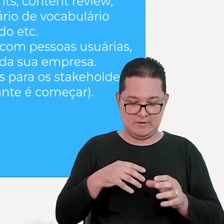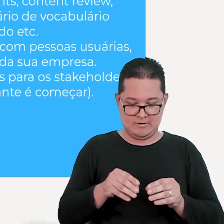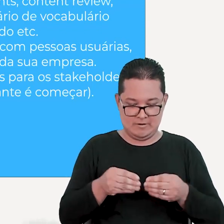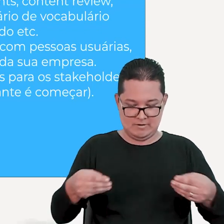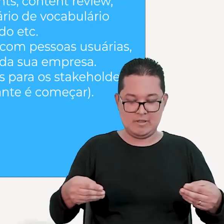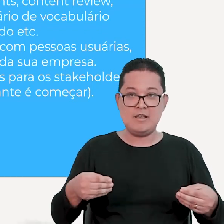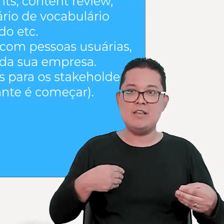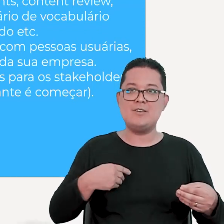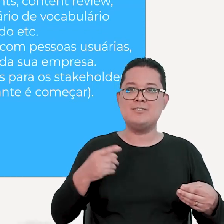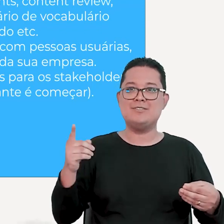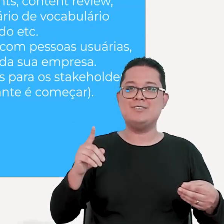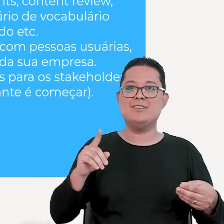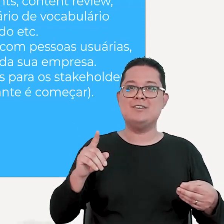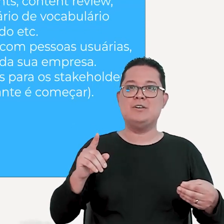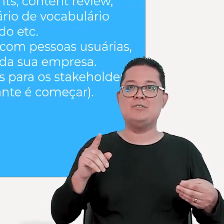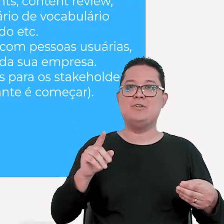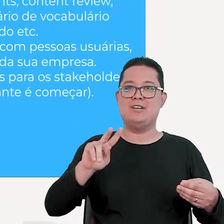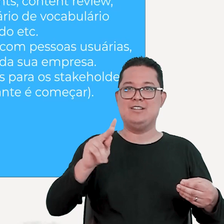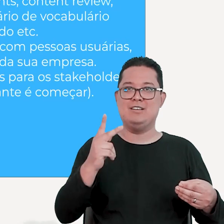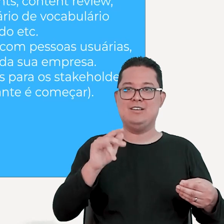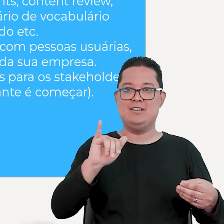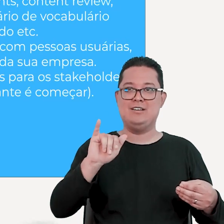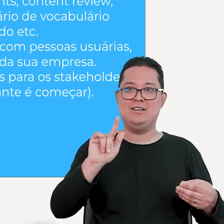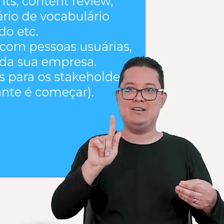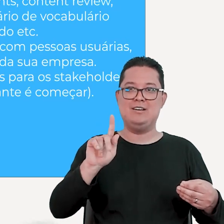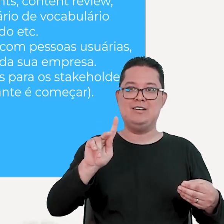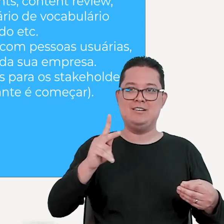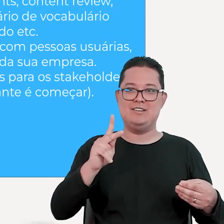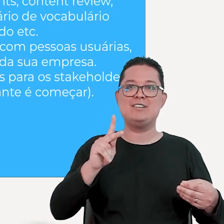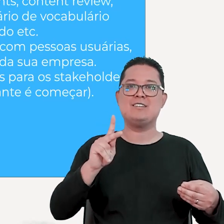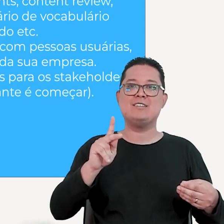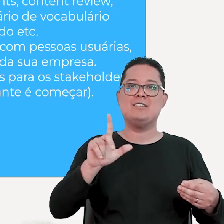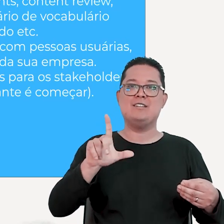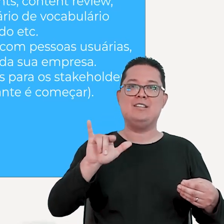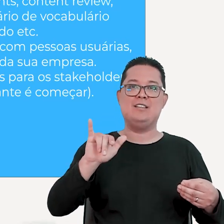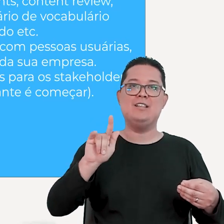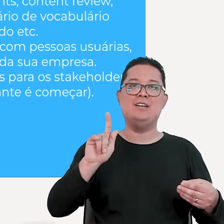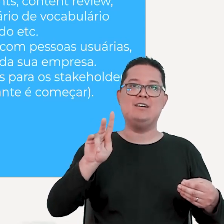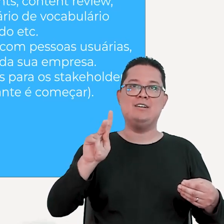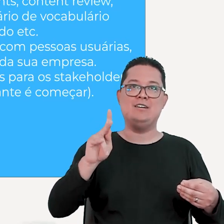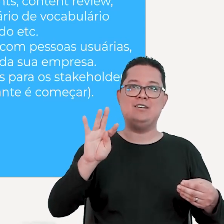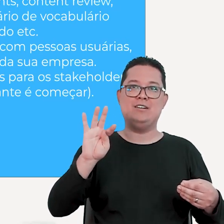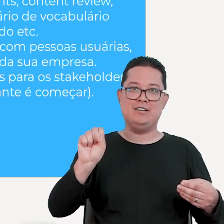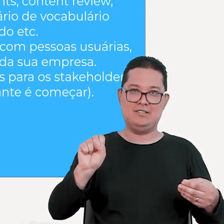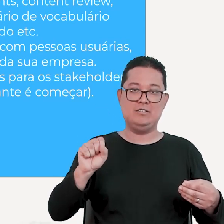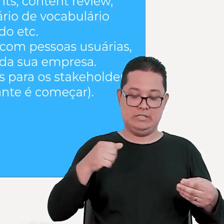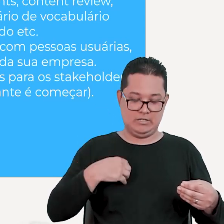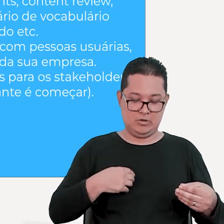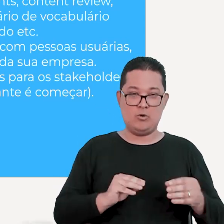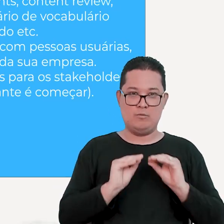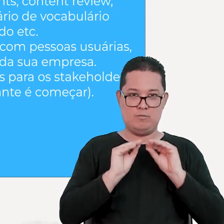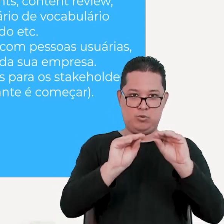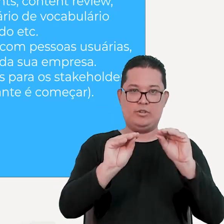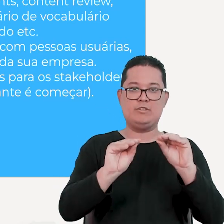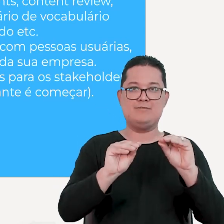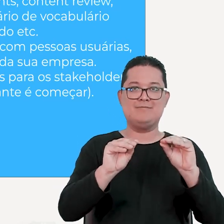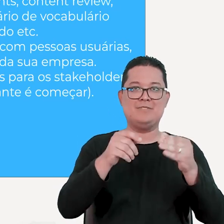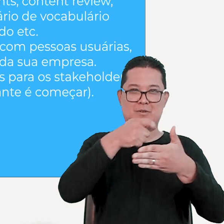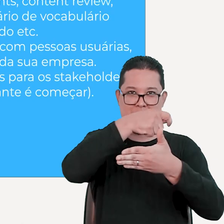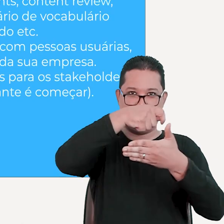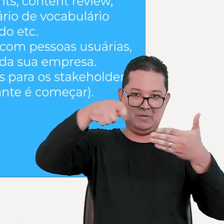FigJam, que é uma ferramenta do Figma, ela é ótima, inclusive eu indico para quem não conhece. Criei lá uma estrutura,